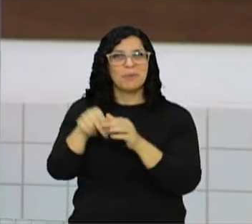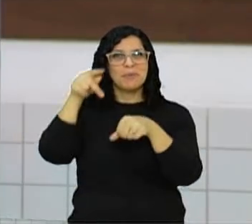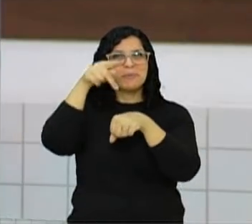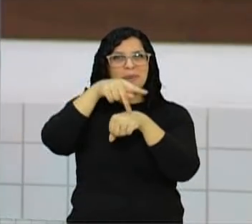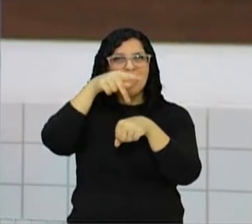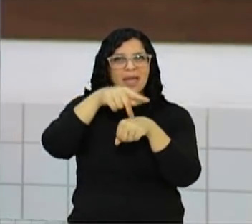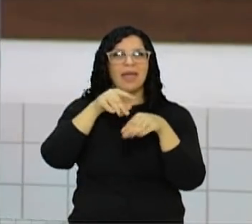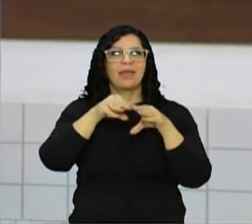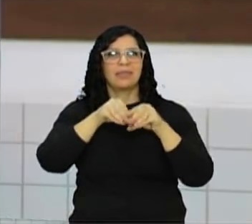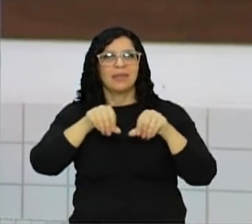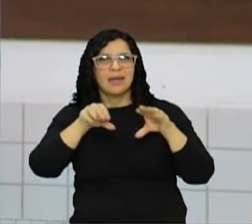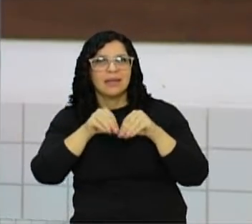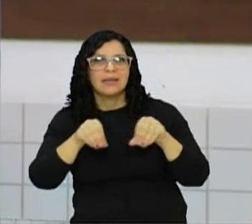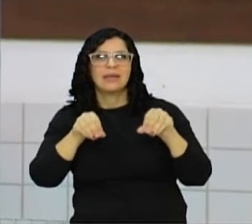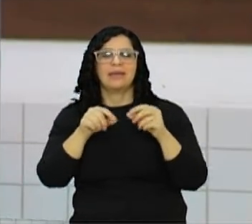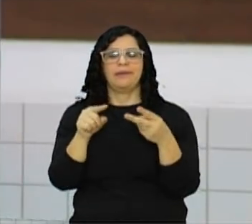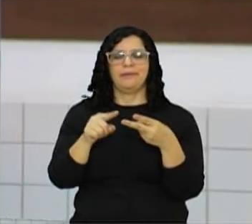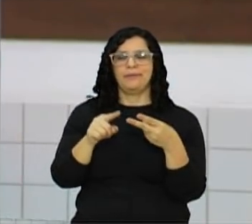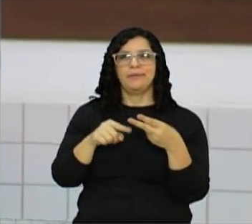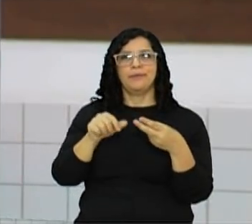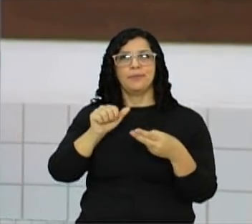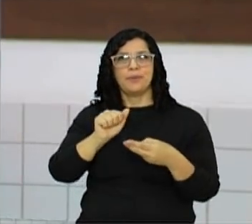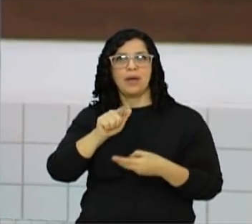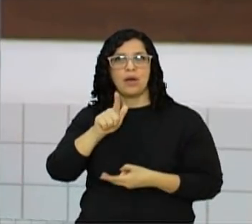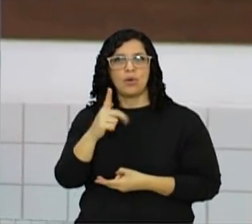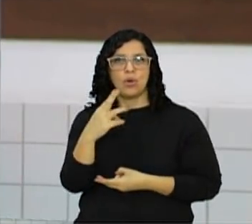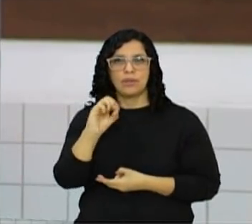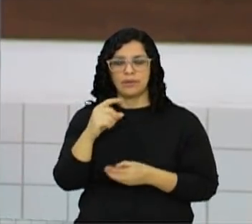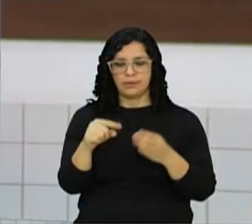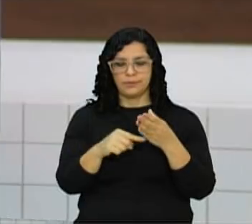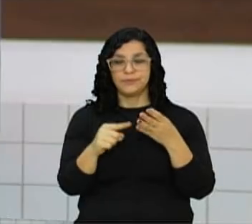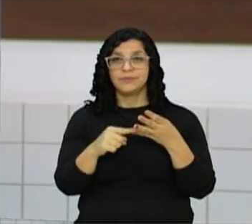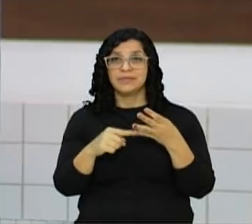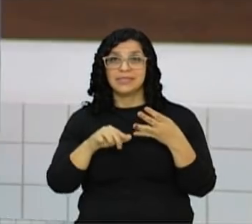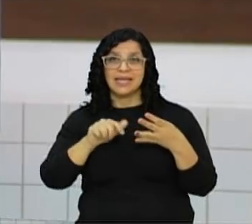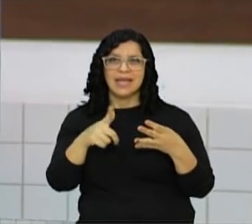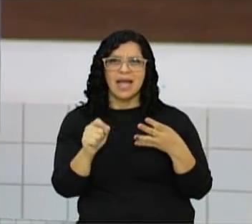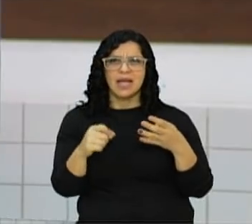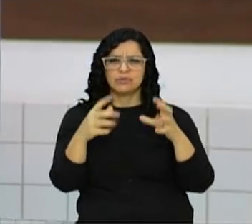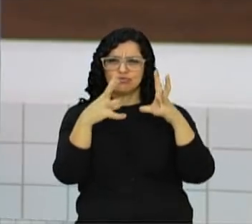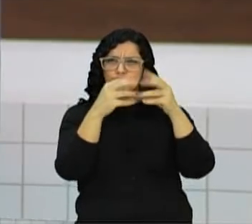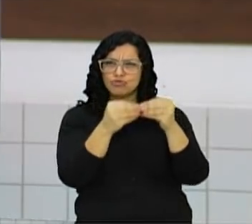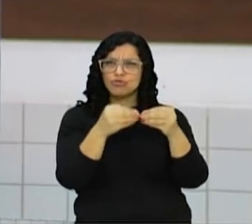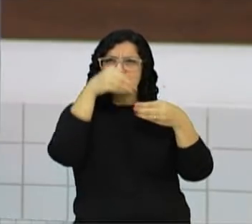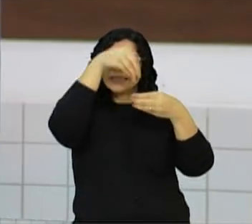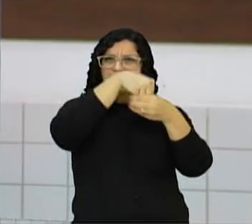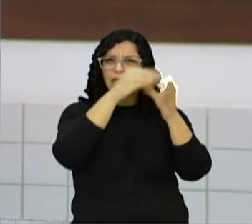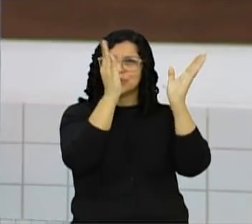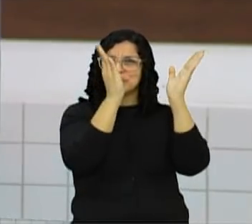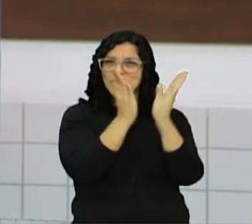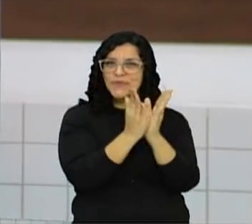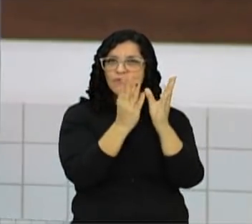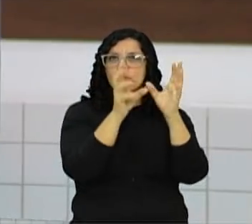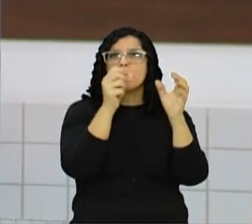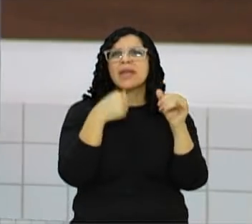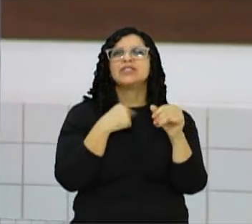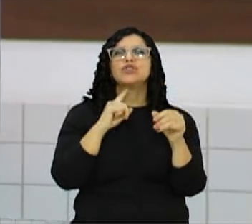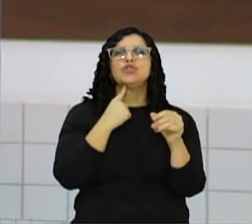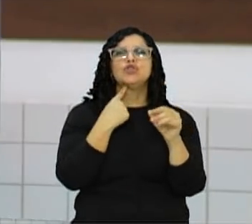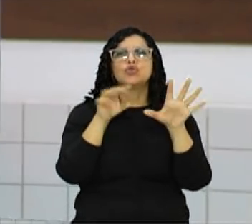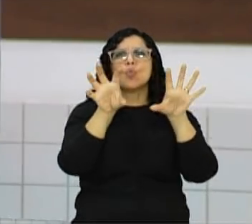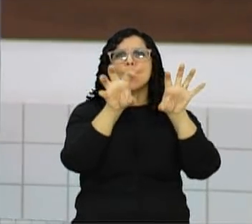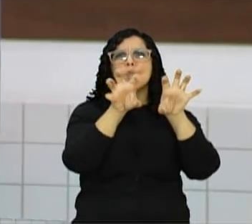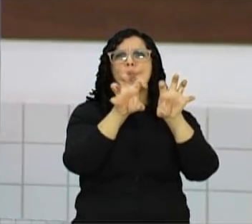porosas, a gaze, o algodão e outras estruturas que vão reter as impurezas, como